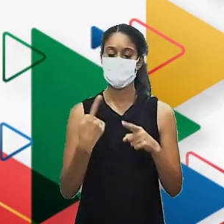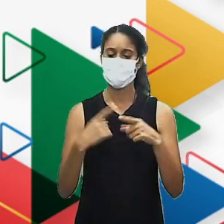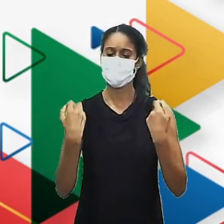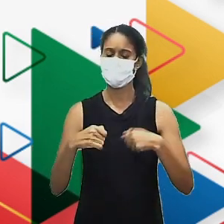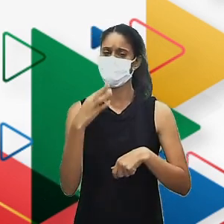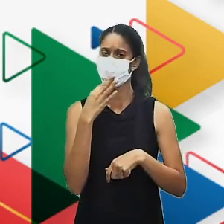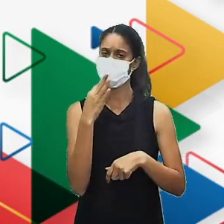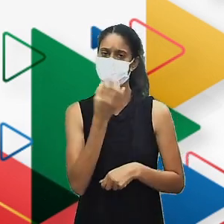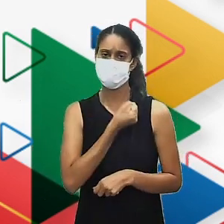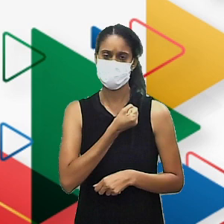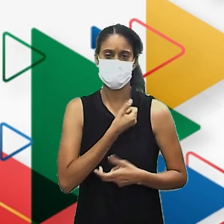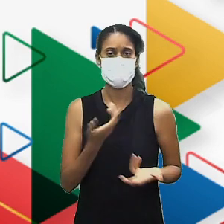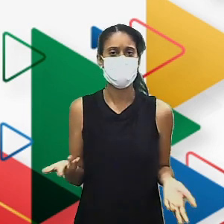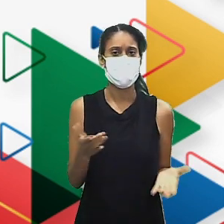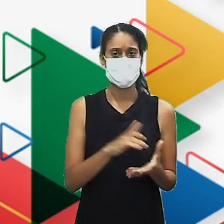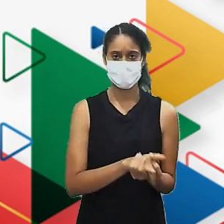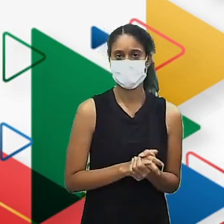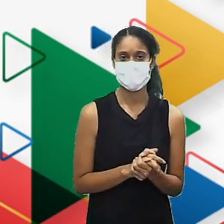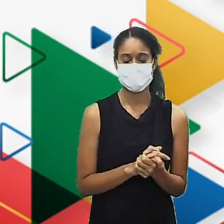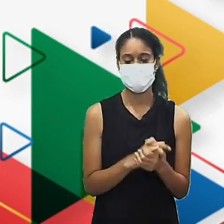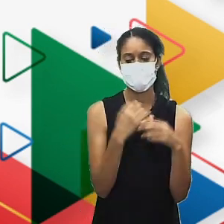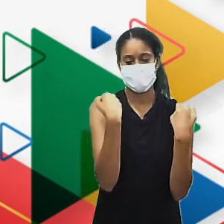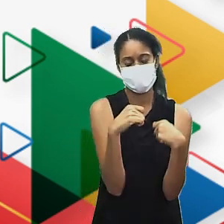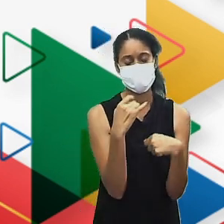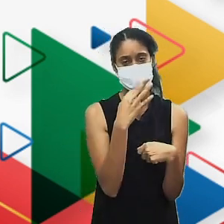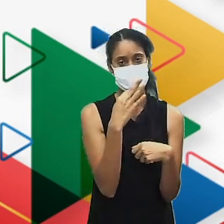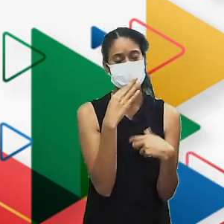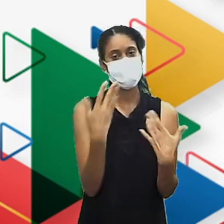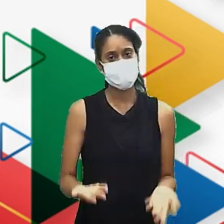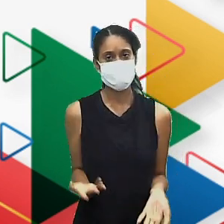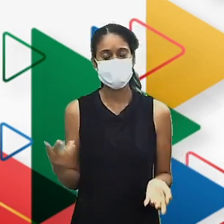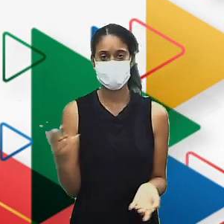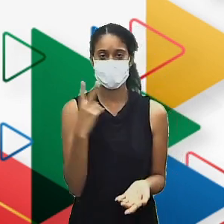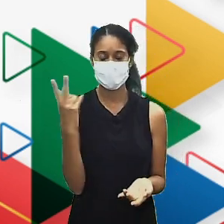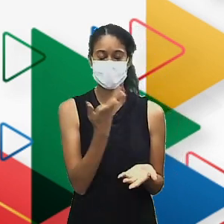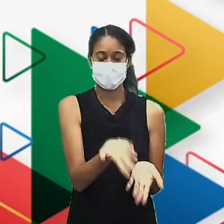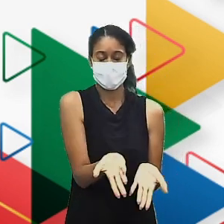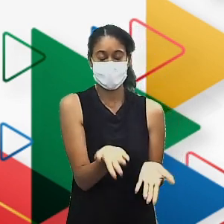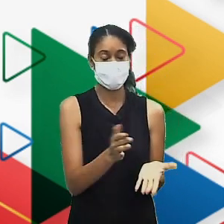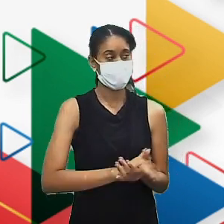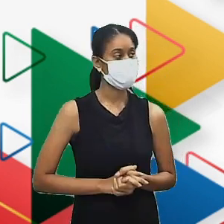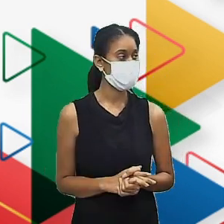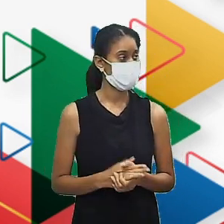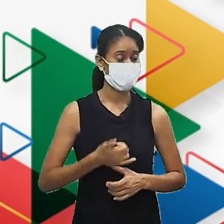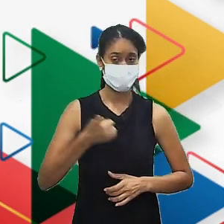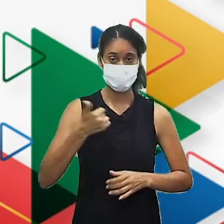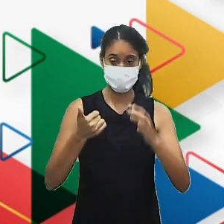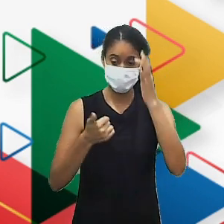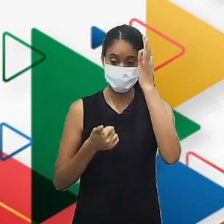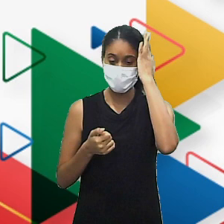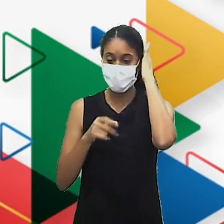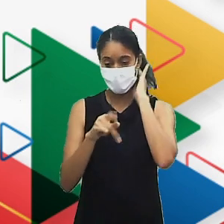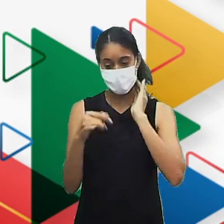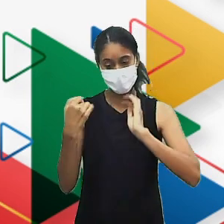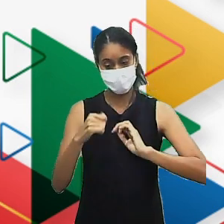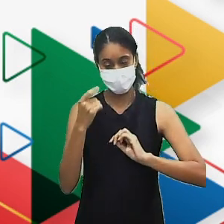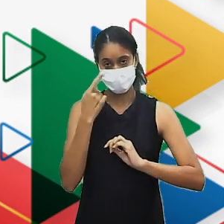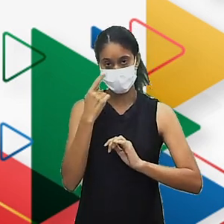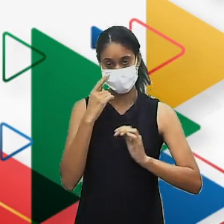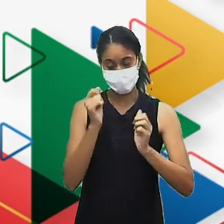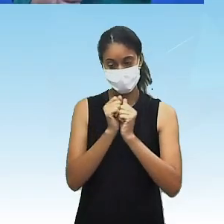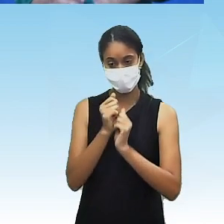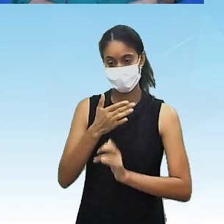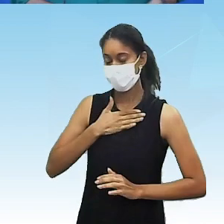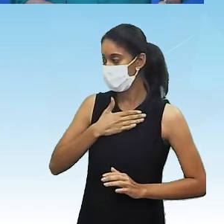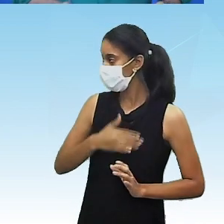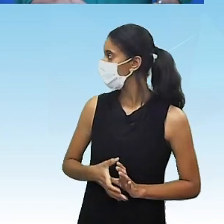esse número Lardian? Por que eu preciso conhecer esses valores? Olha só, primeiramente, você vai precisar, divide comigo,